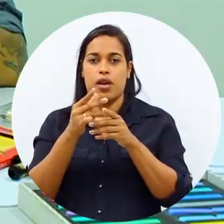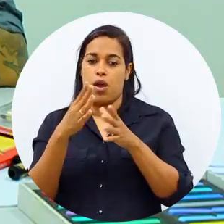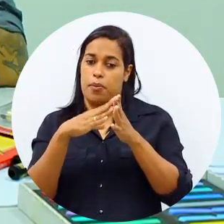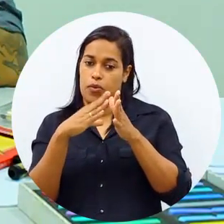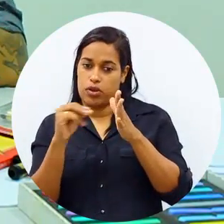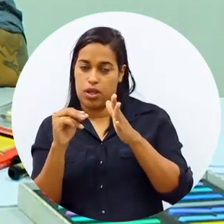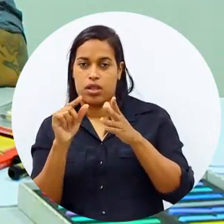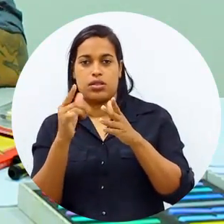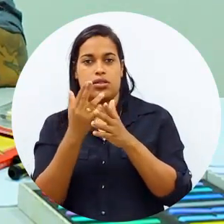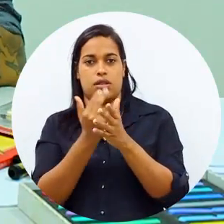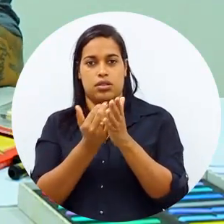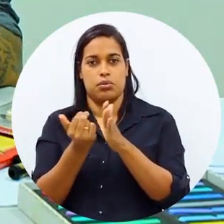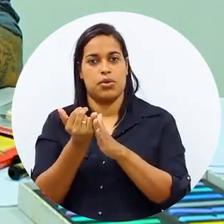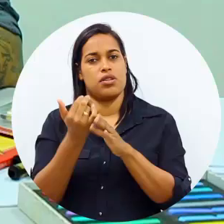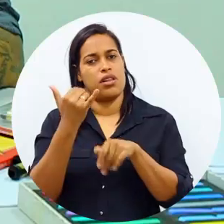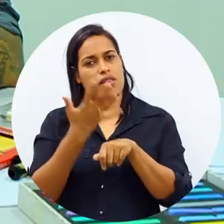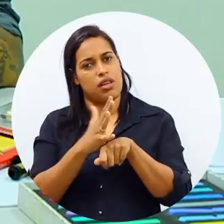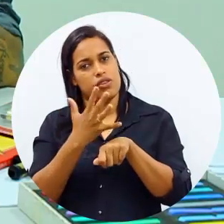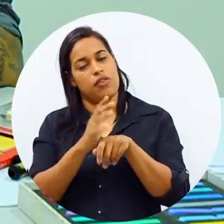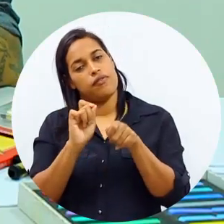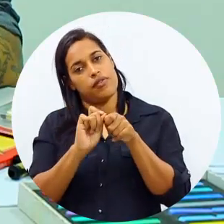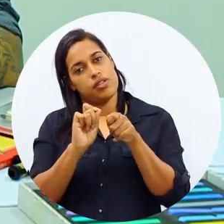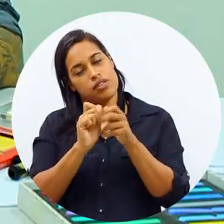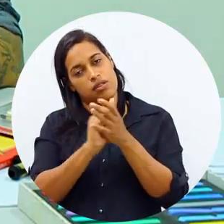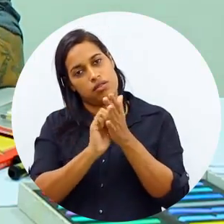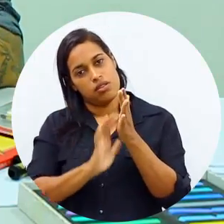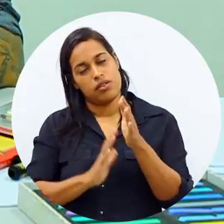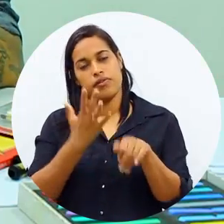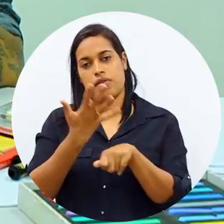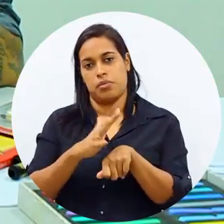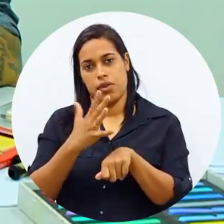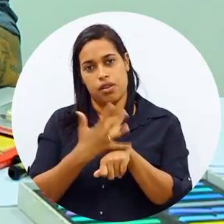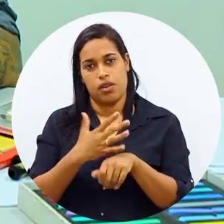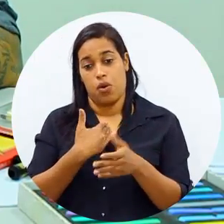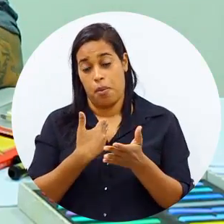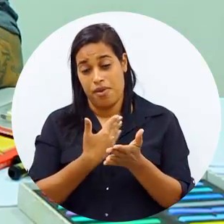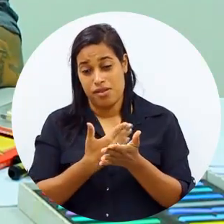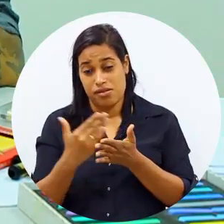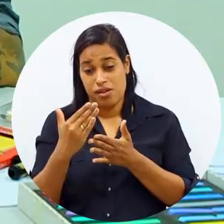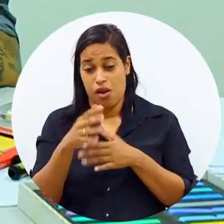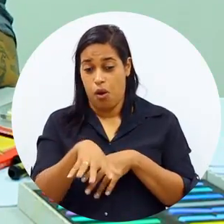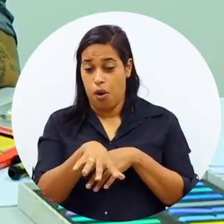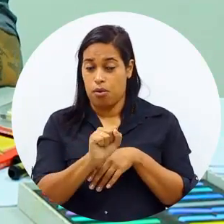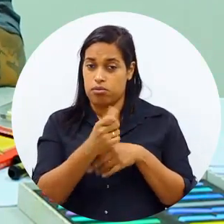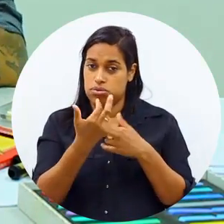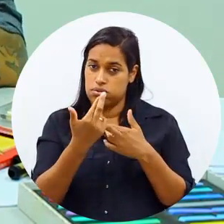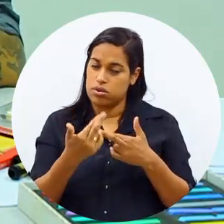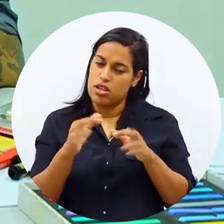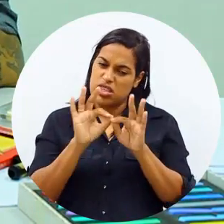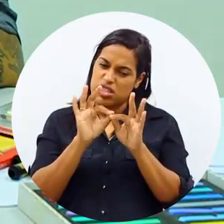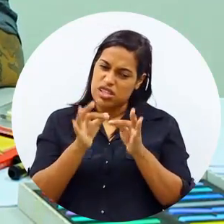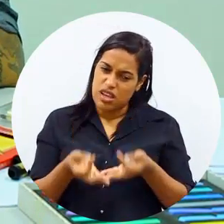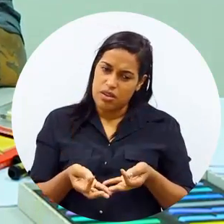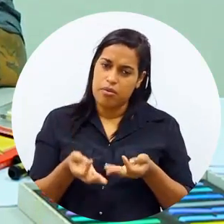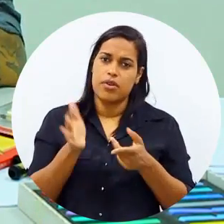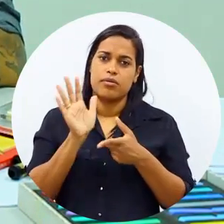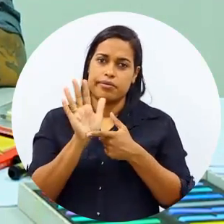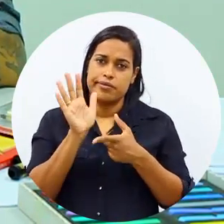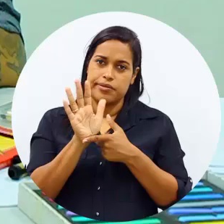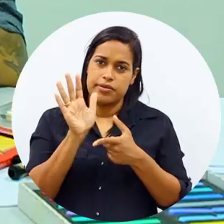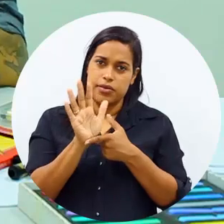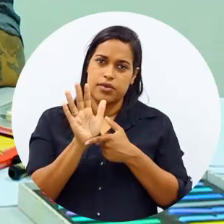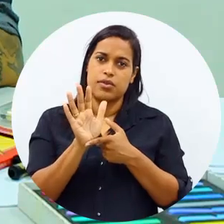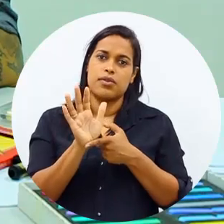das imagens e testar. Faça exercícios, pratique, comece a pegar um objeto mais simples e